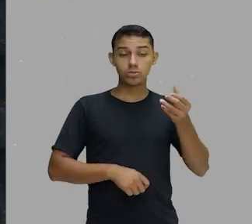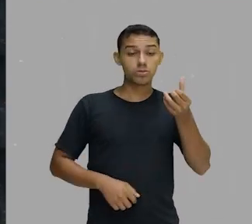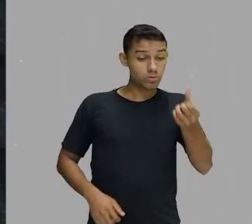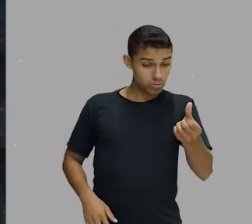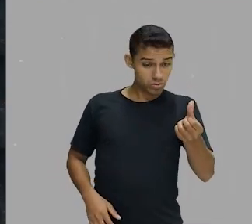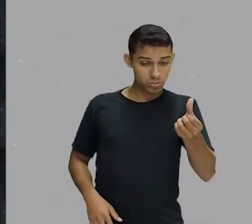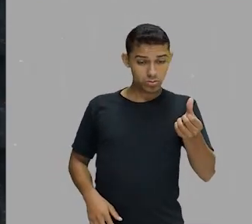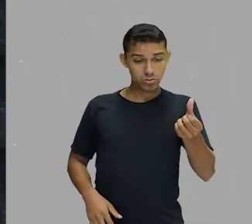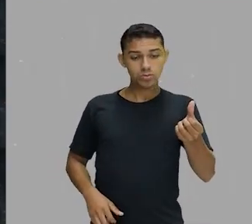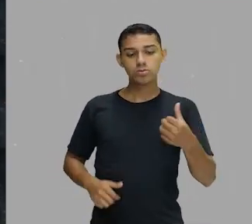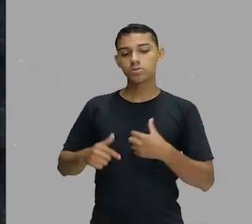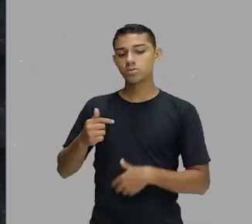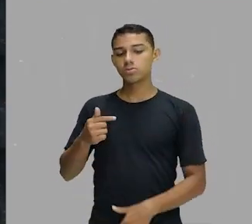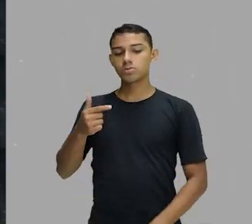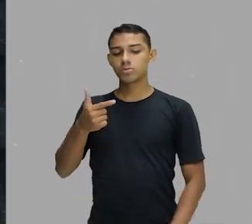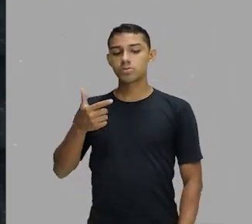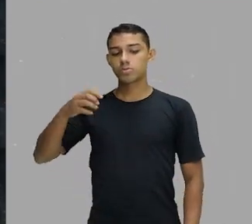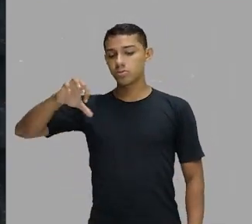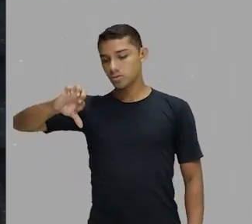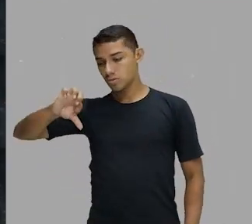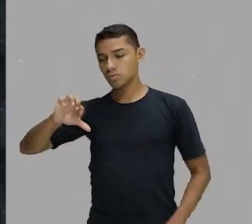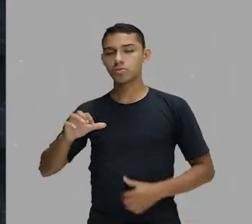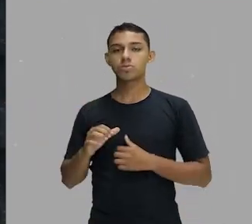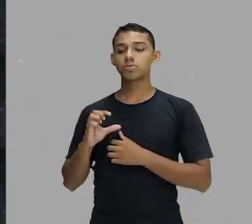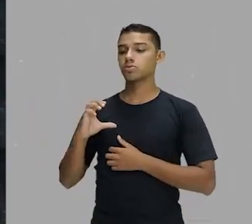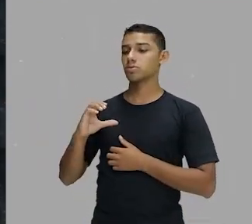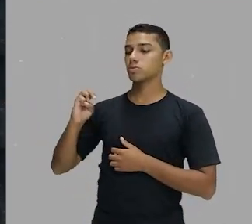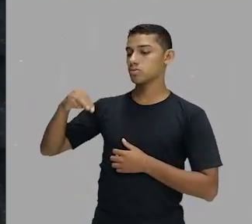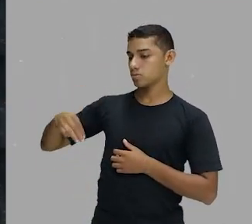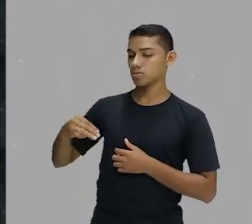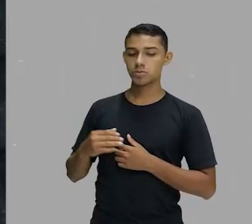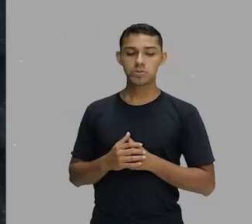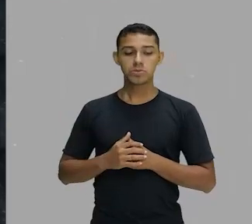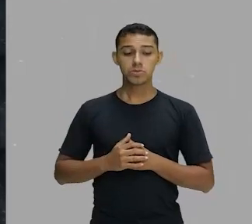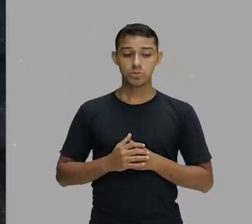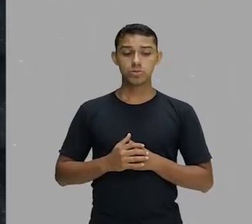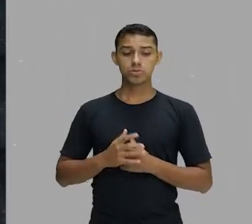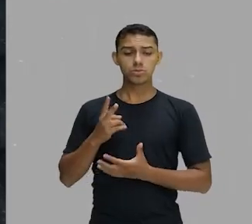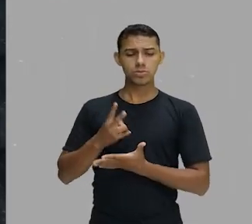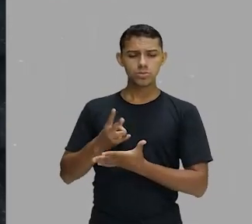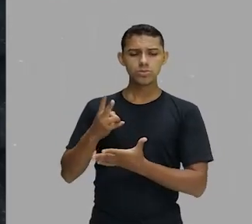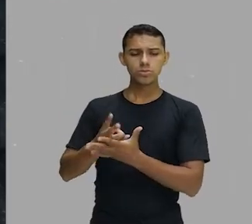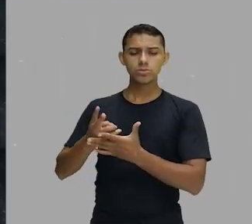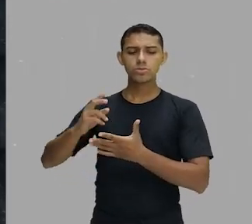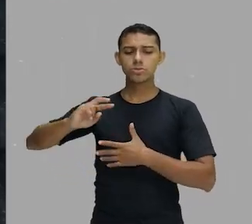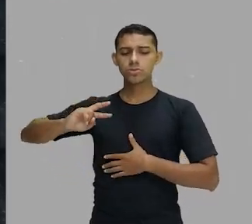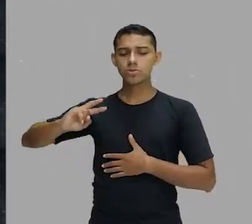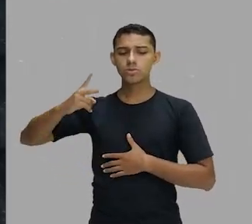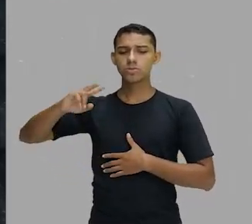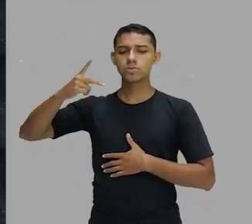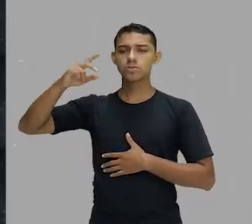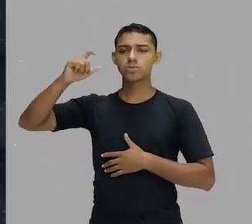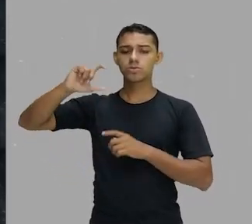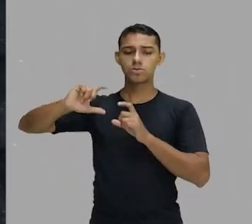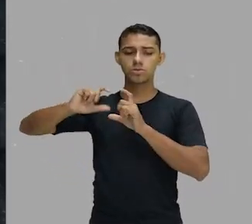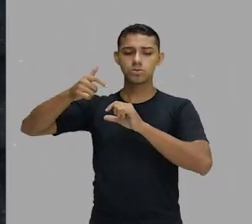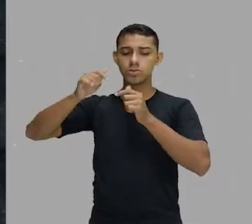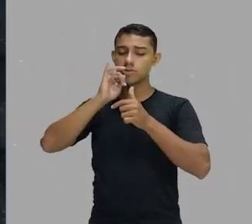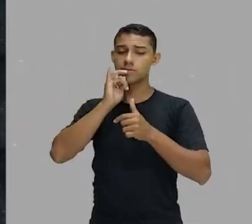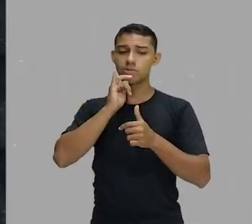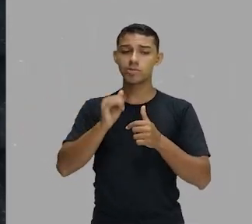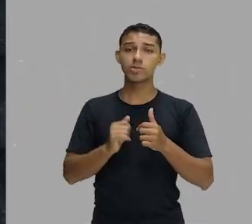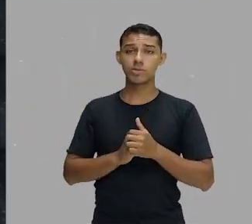243 vezes 3 dá 729. Perceba que, como todo o tempo as informações desta tabela estão